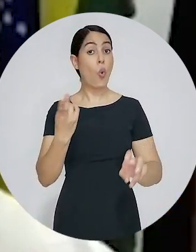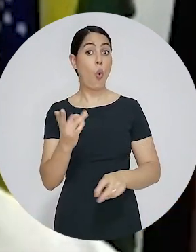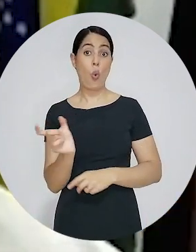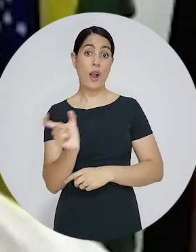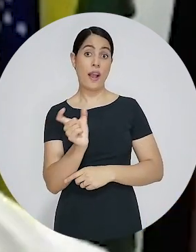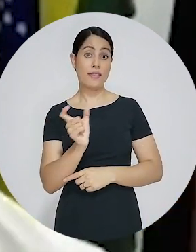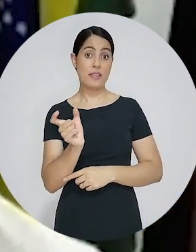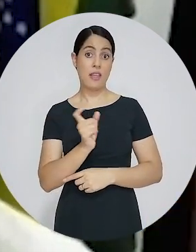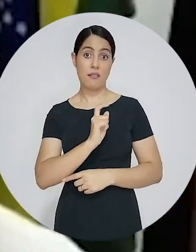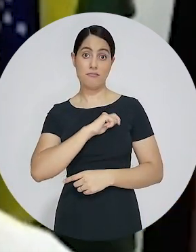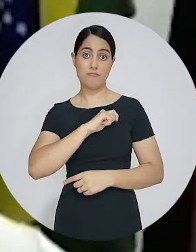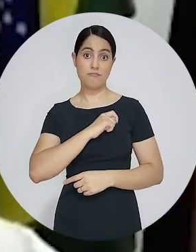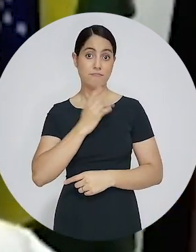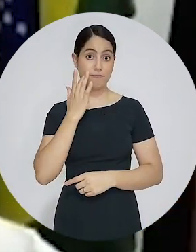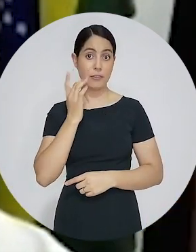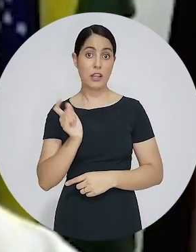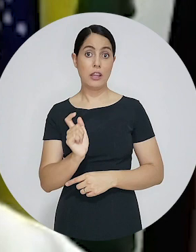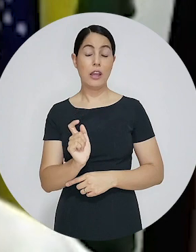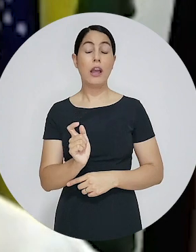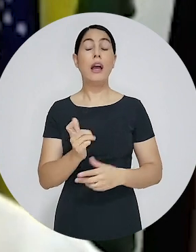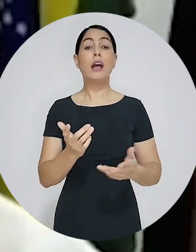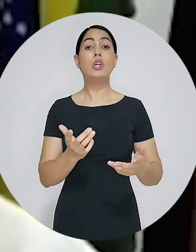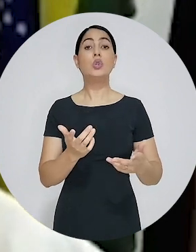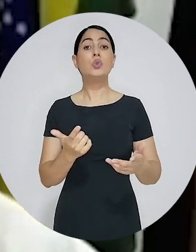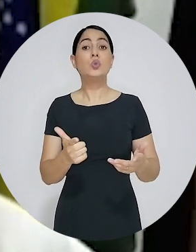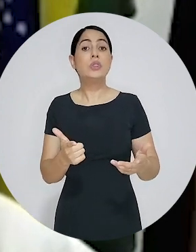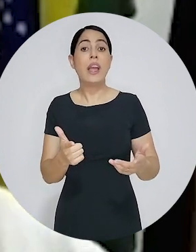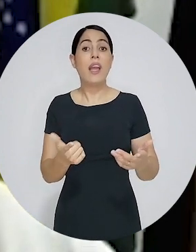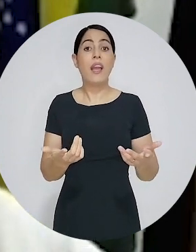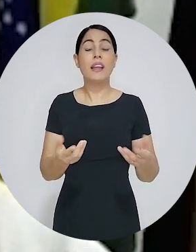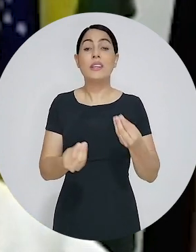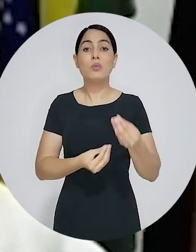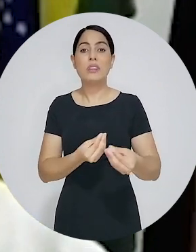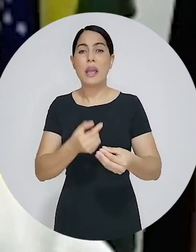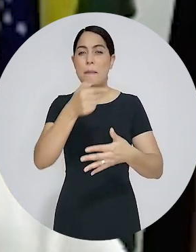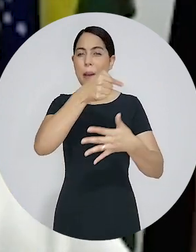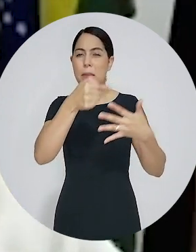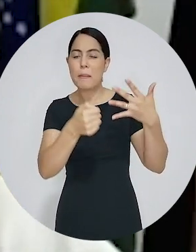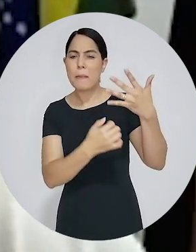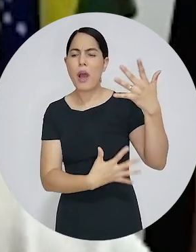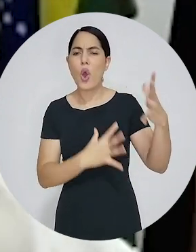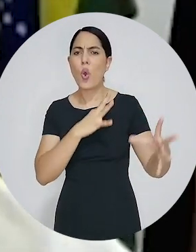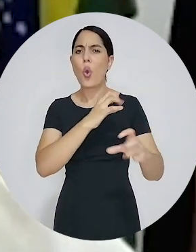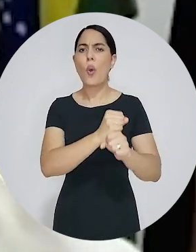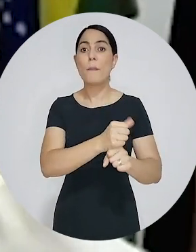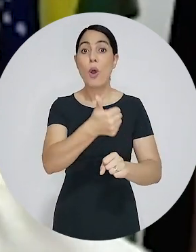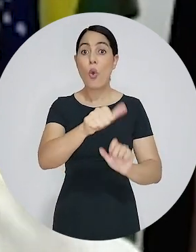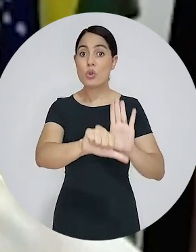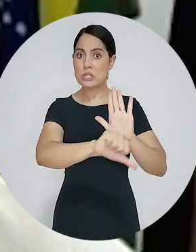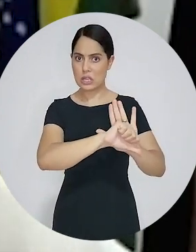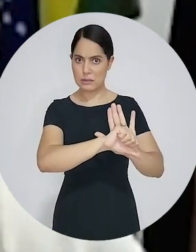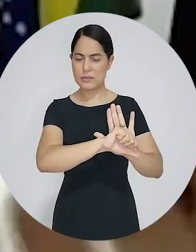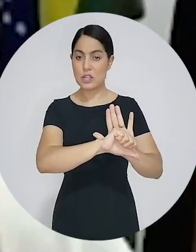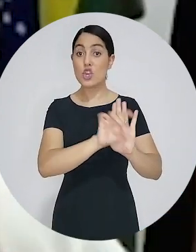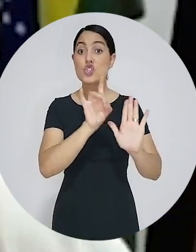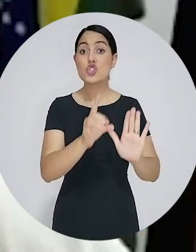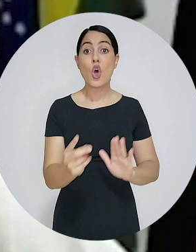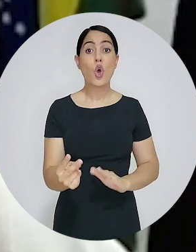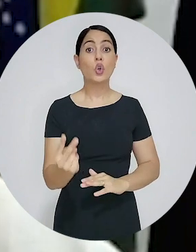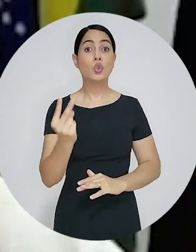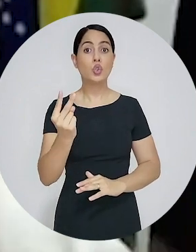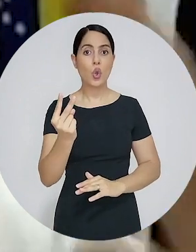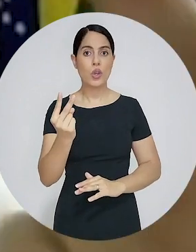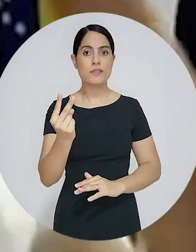emulação, dirigir sem habilitação, enfim, todos os 11 crimes, dos